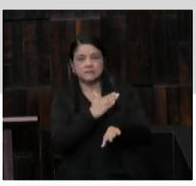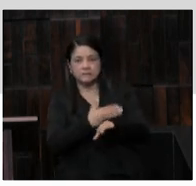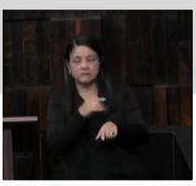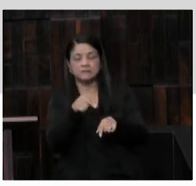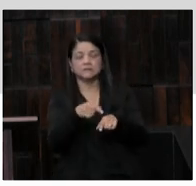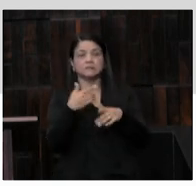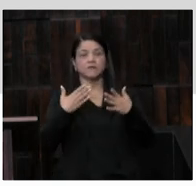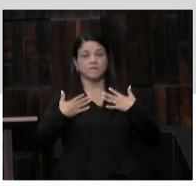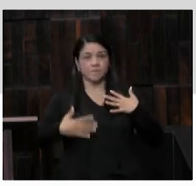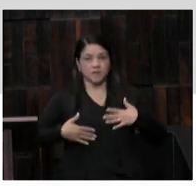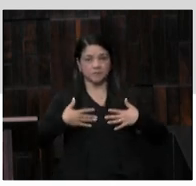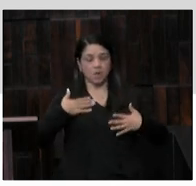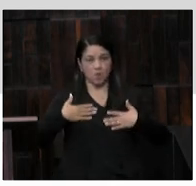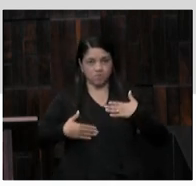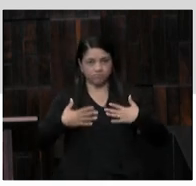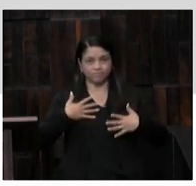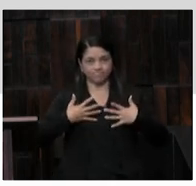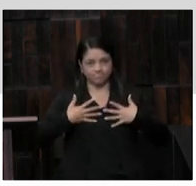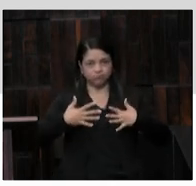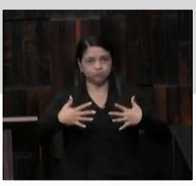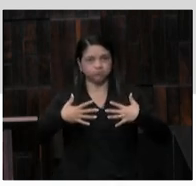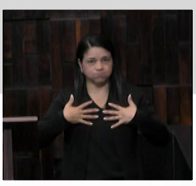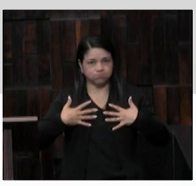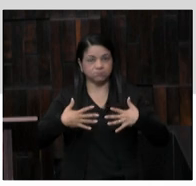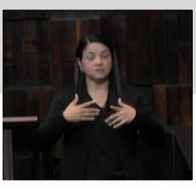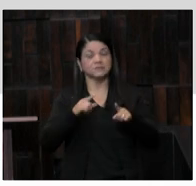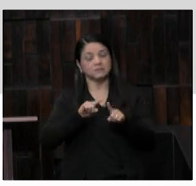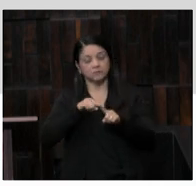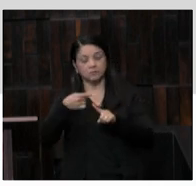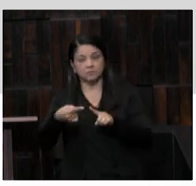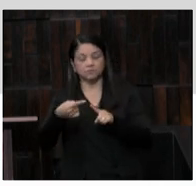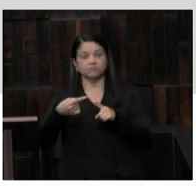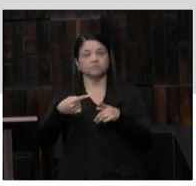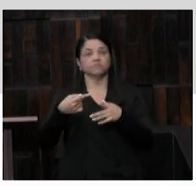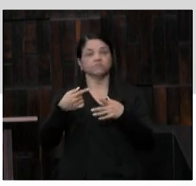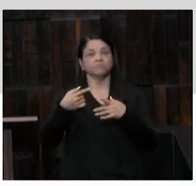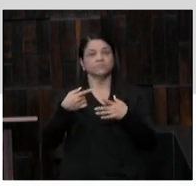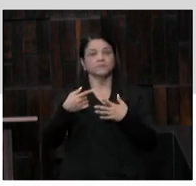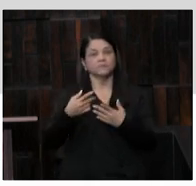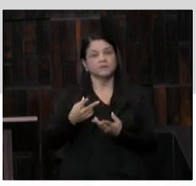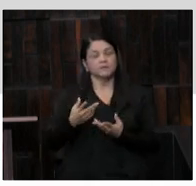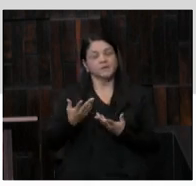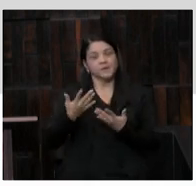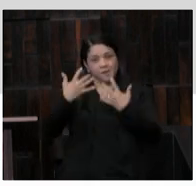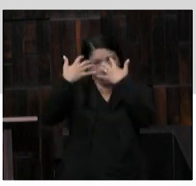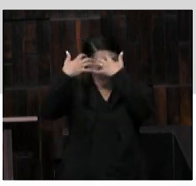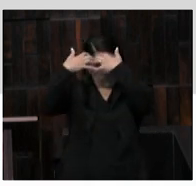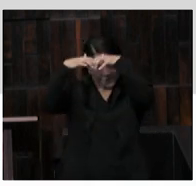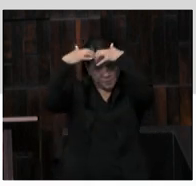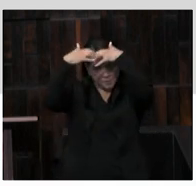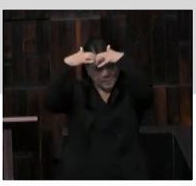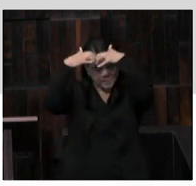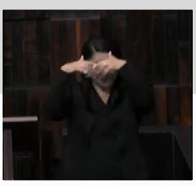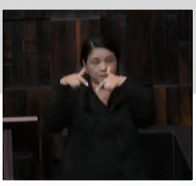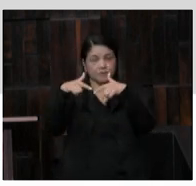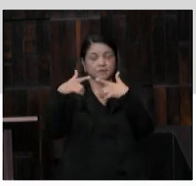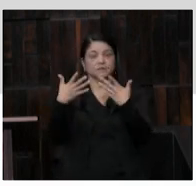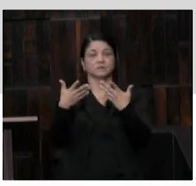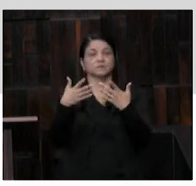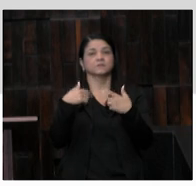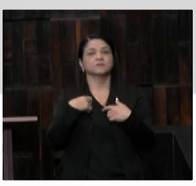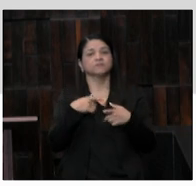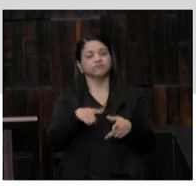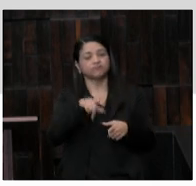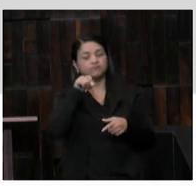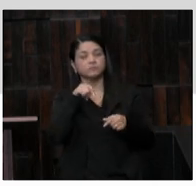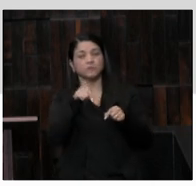corpo inteiro e no outro seria um equipamento de estimulação transcraniana por corrente contínua. A gente escolheu por entender que na prática clínica